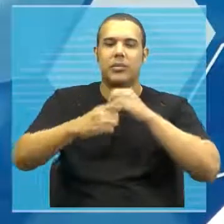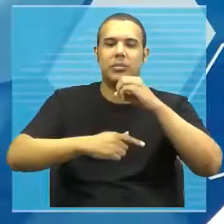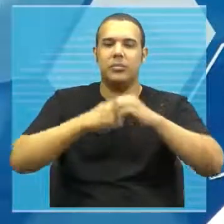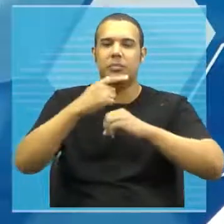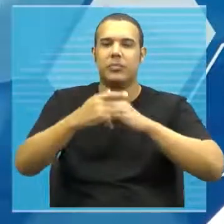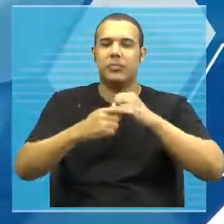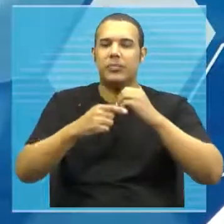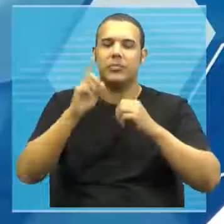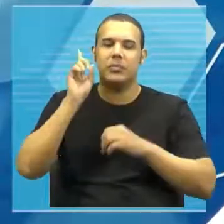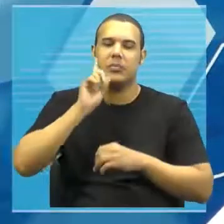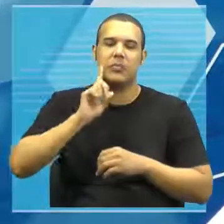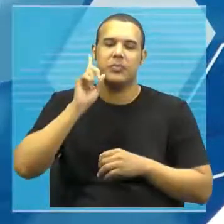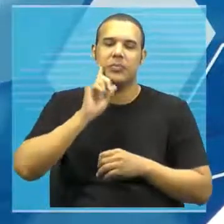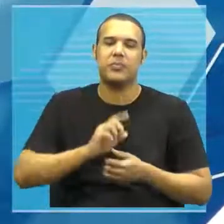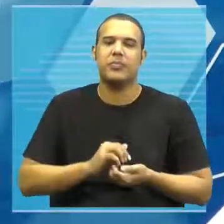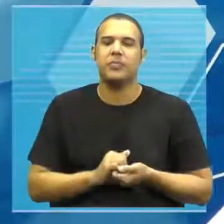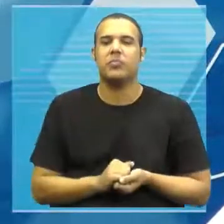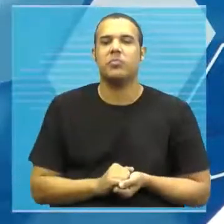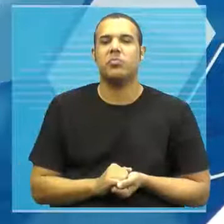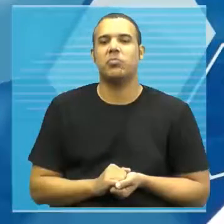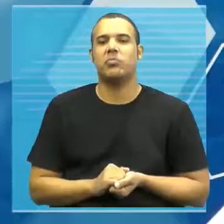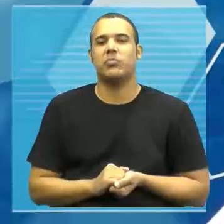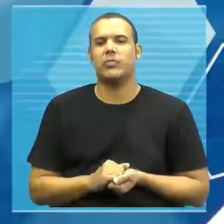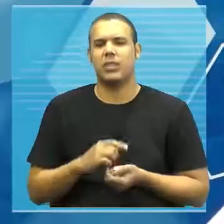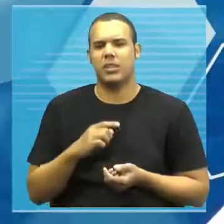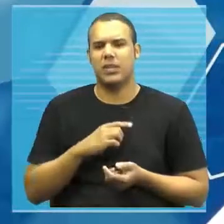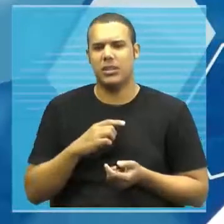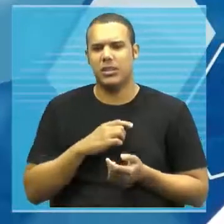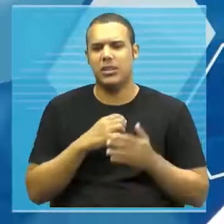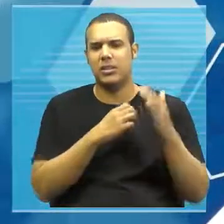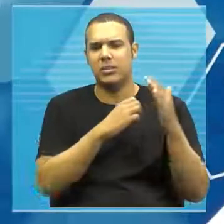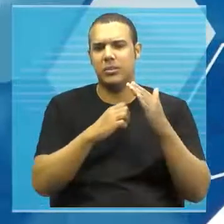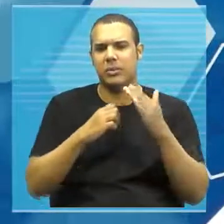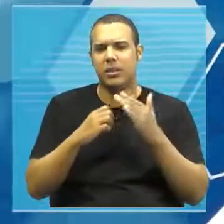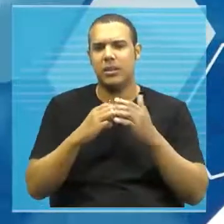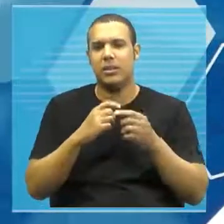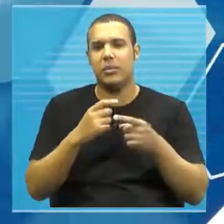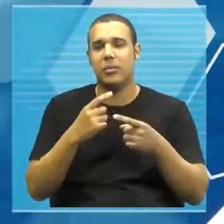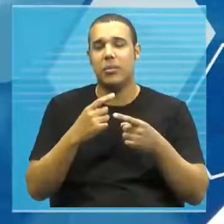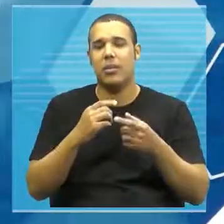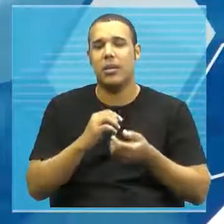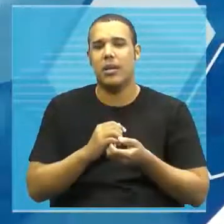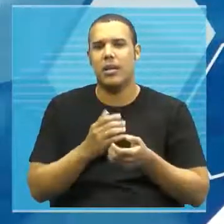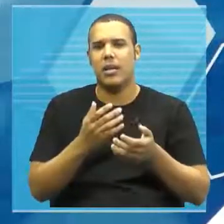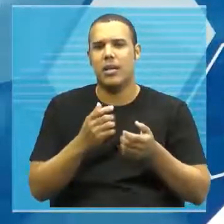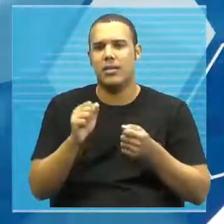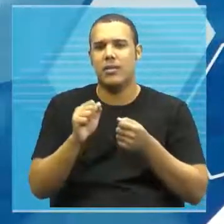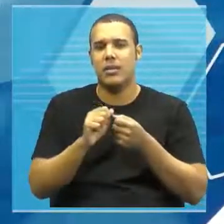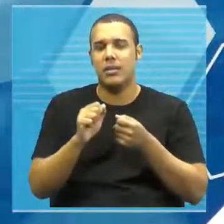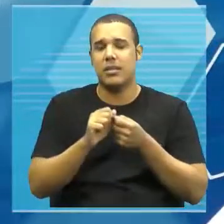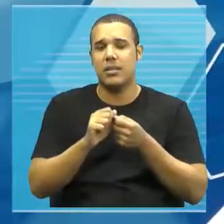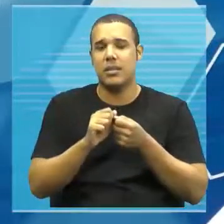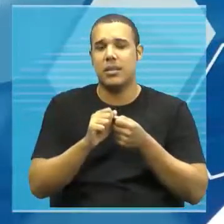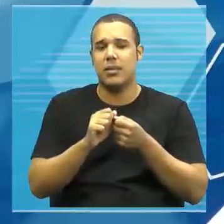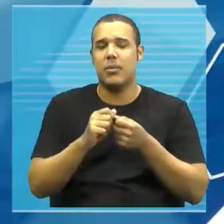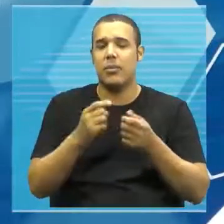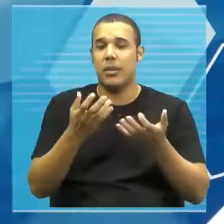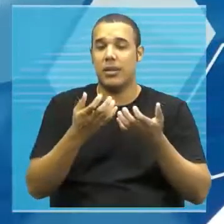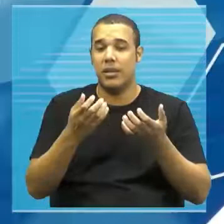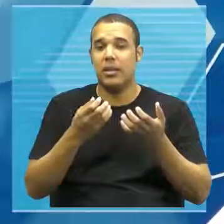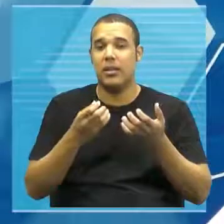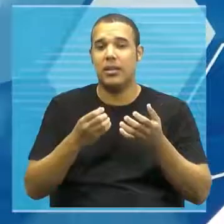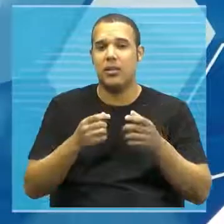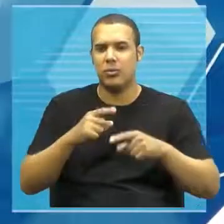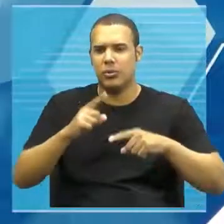na e tinha mercado tinha grandes empresários que faziam isso porque queria um atualizar seus modelos de gestão